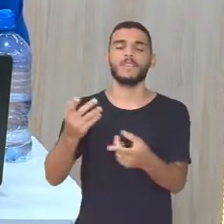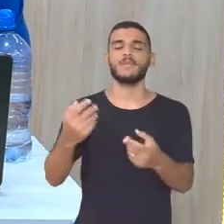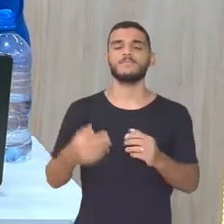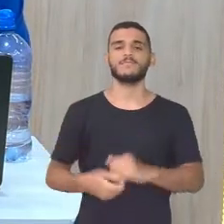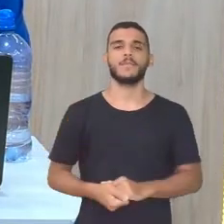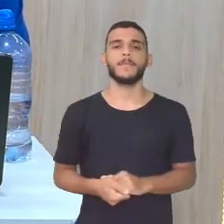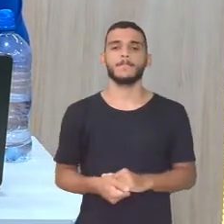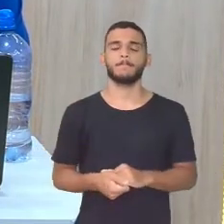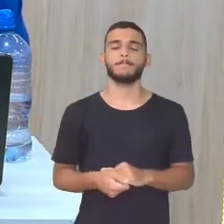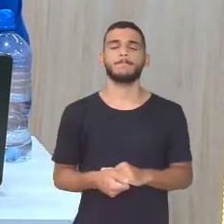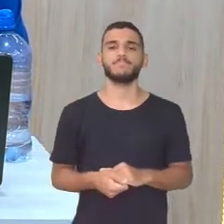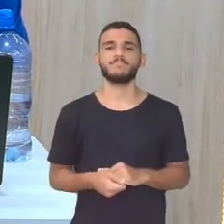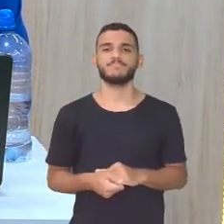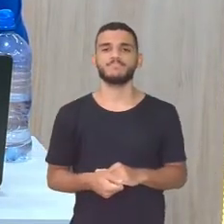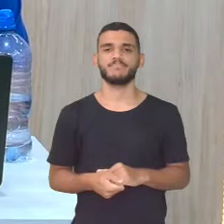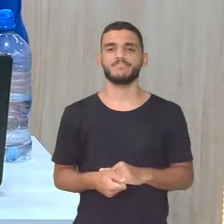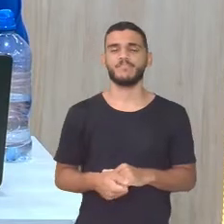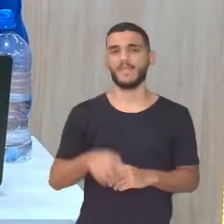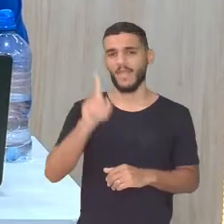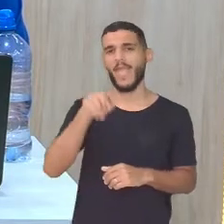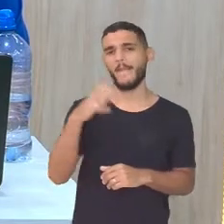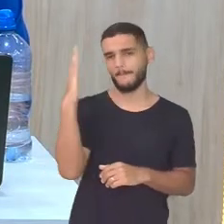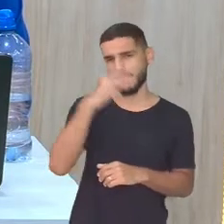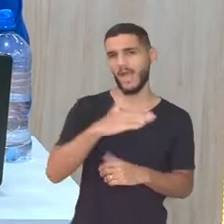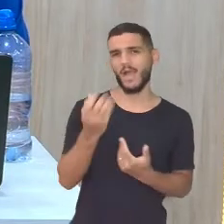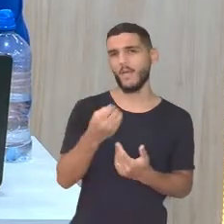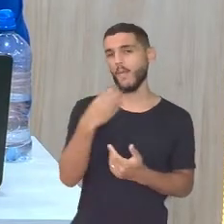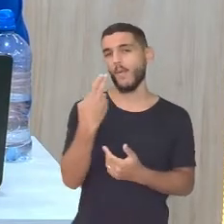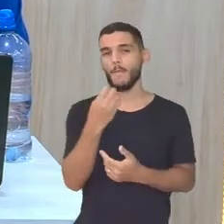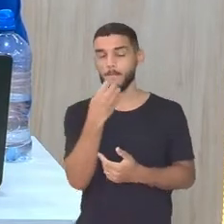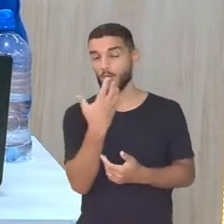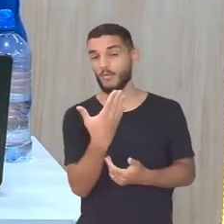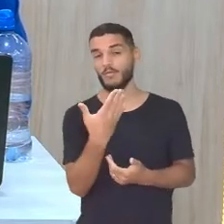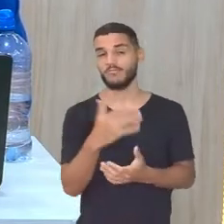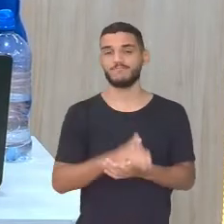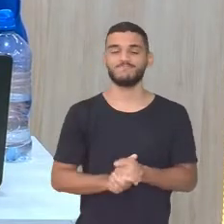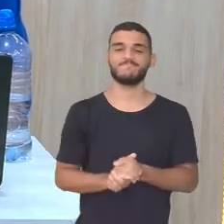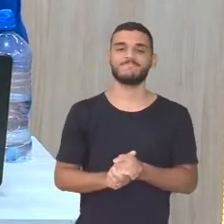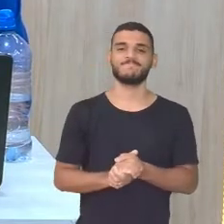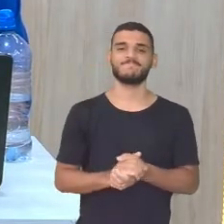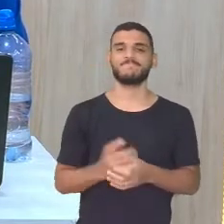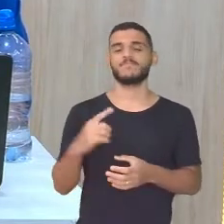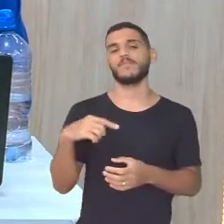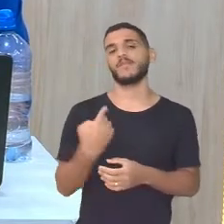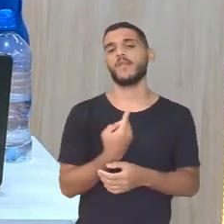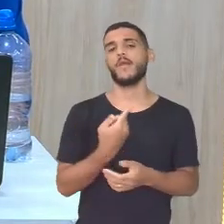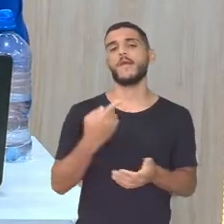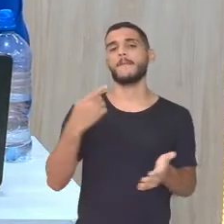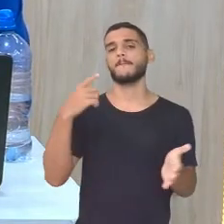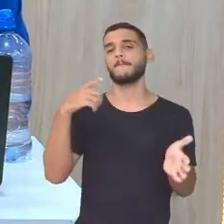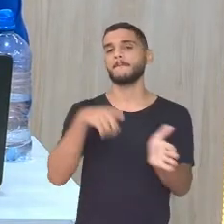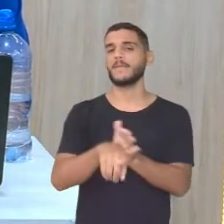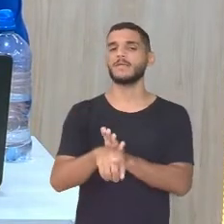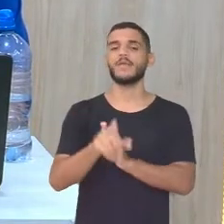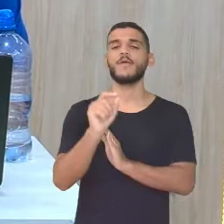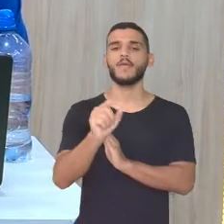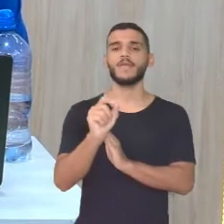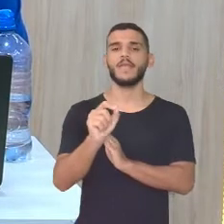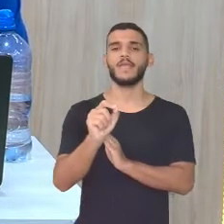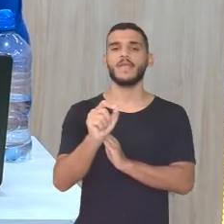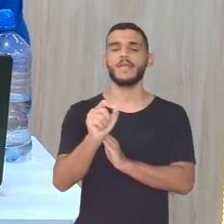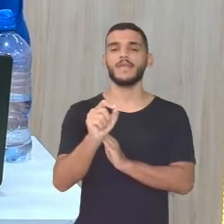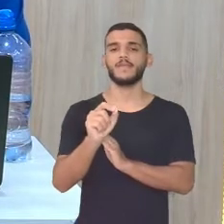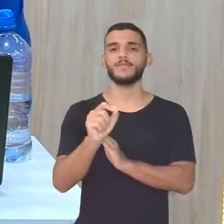pobre, né? Ele é mau, ele é bom, ele agiu certo. E aí a gente pode, assim, questionar que ele tira a escolha da filha, né?